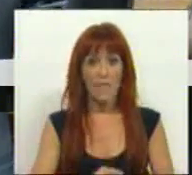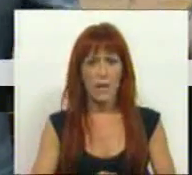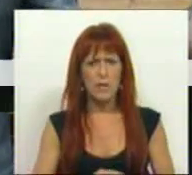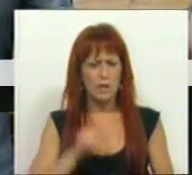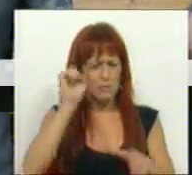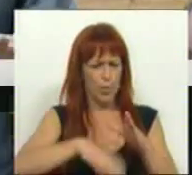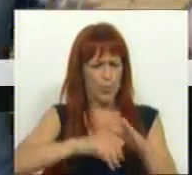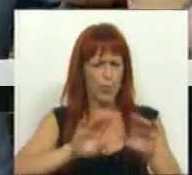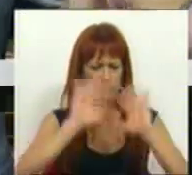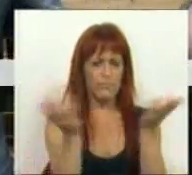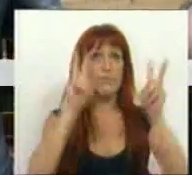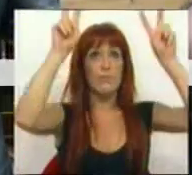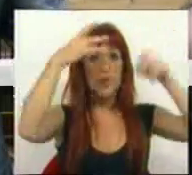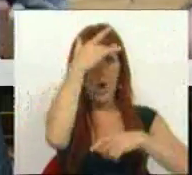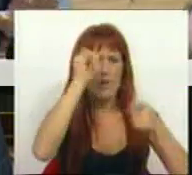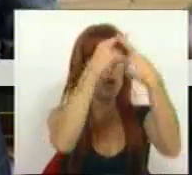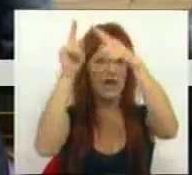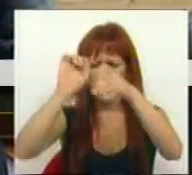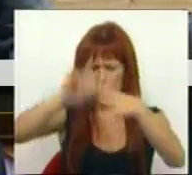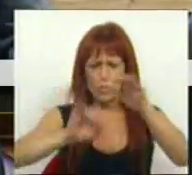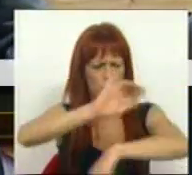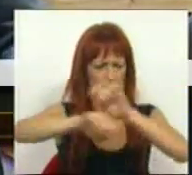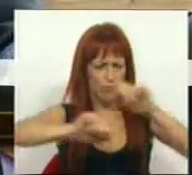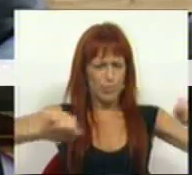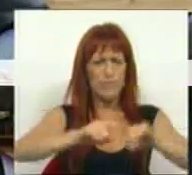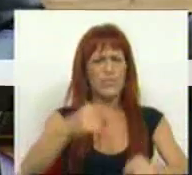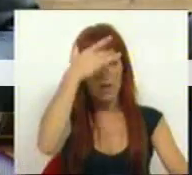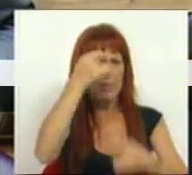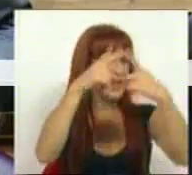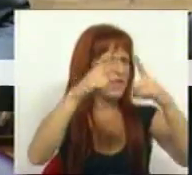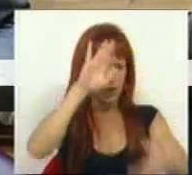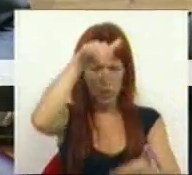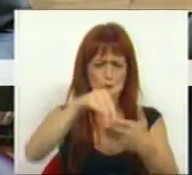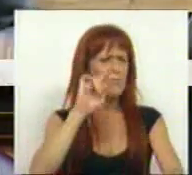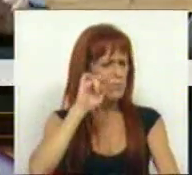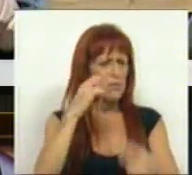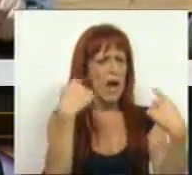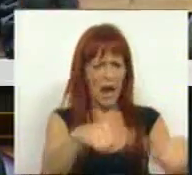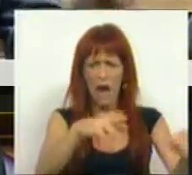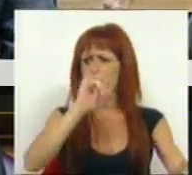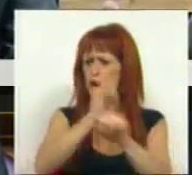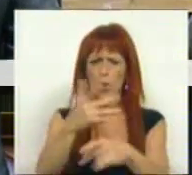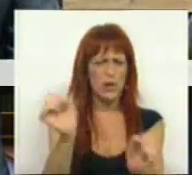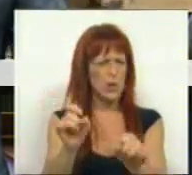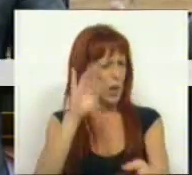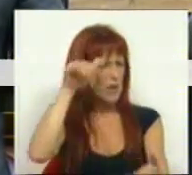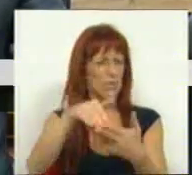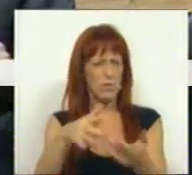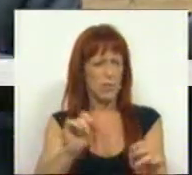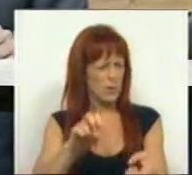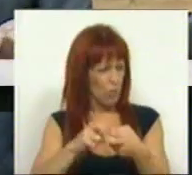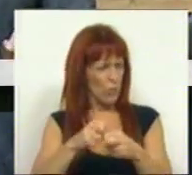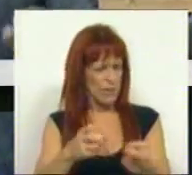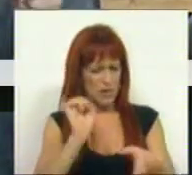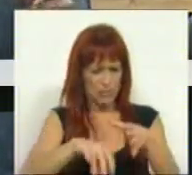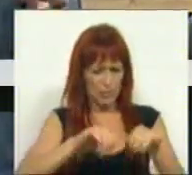meter no mesmo saco opiniões que são diferentes, perspectivas que são diferentes e soluções que existem e outras que não são soluções, são mais